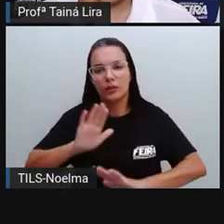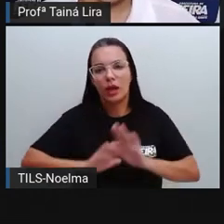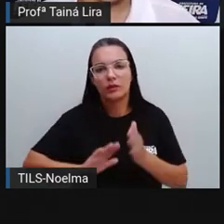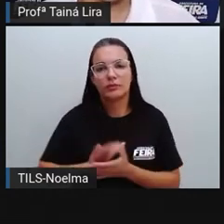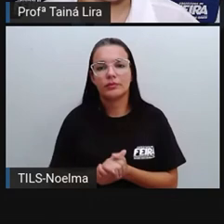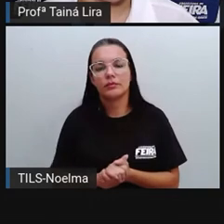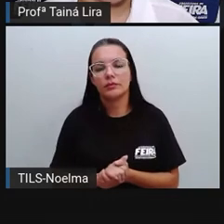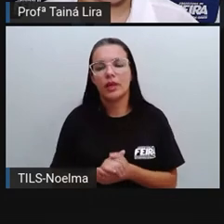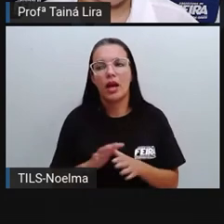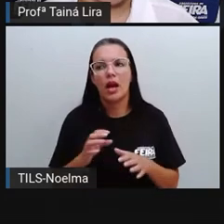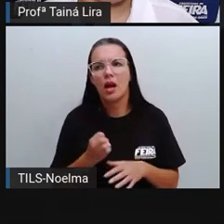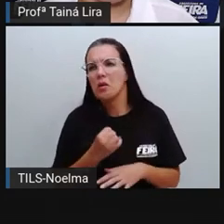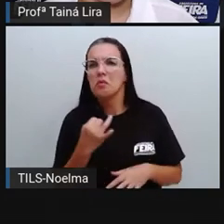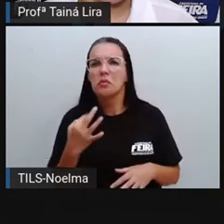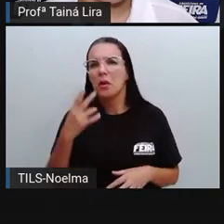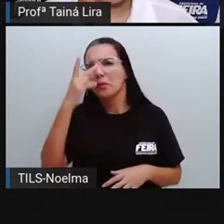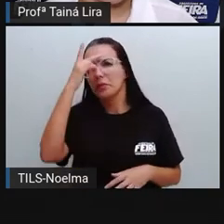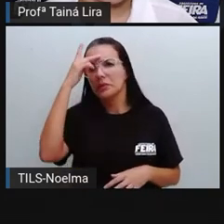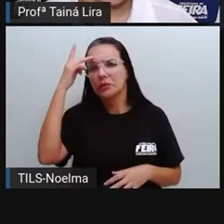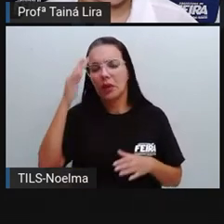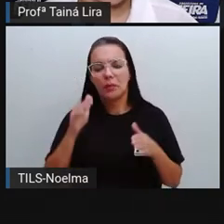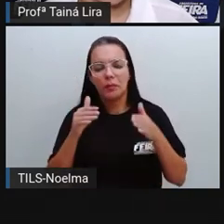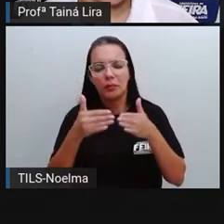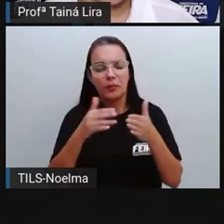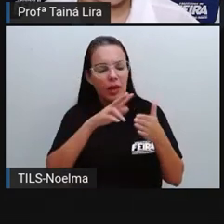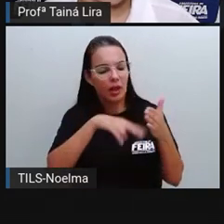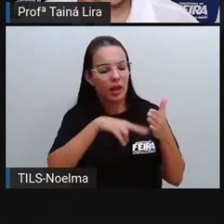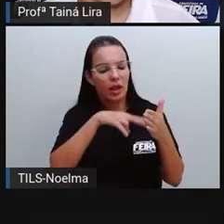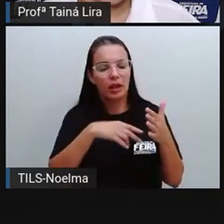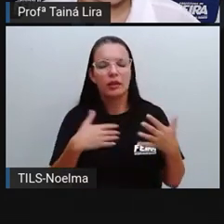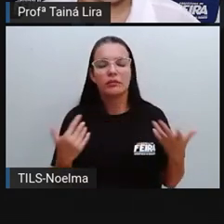E qual seria o público-alvo?